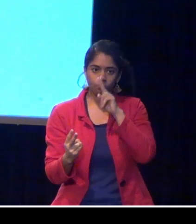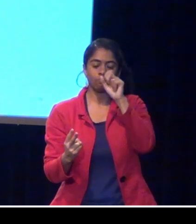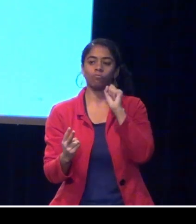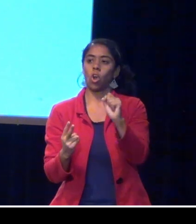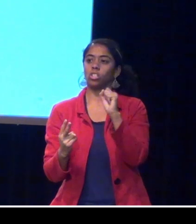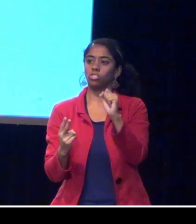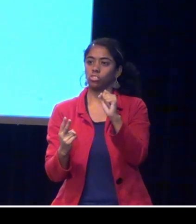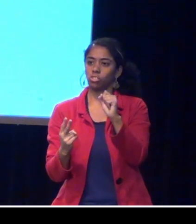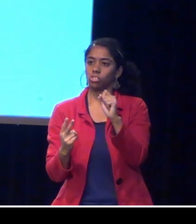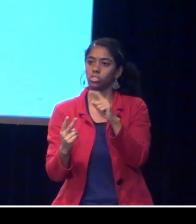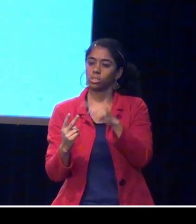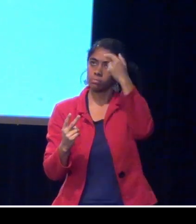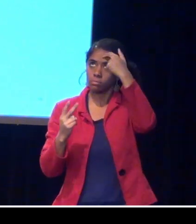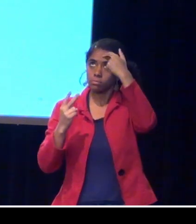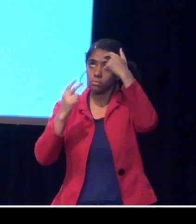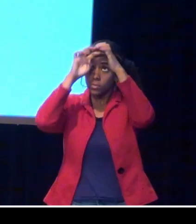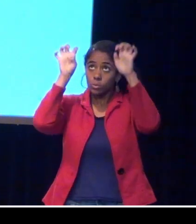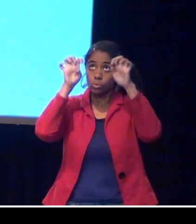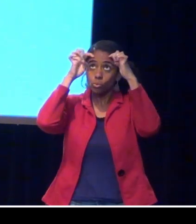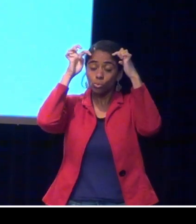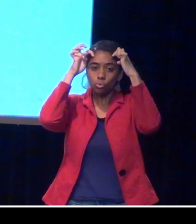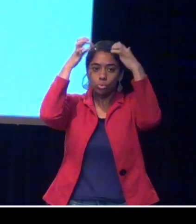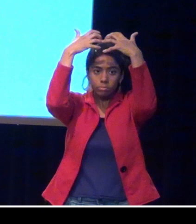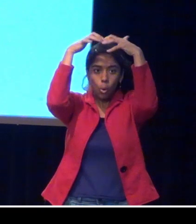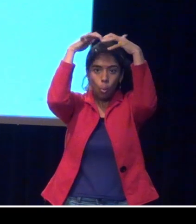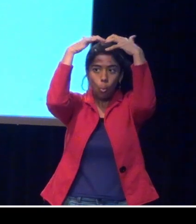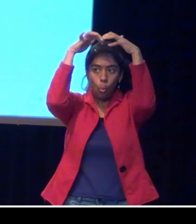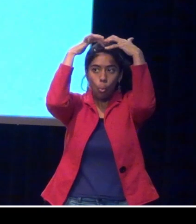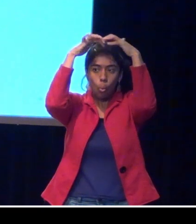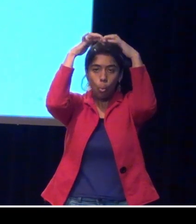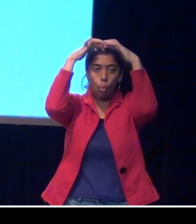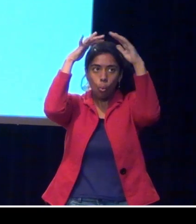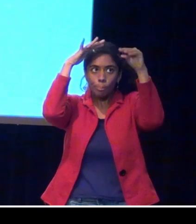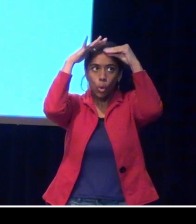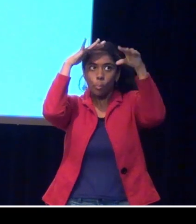da comunicação cumulativa. Então, até hoje, a gente tinha